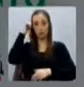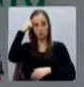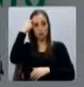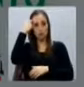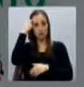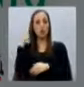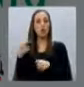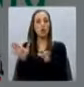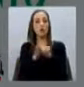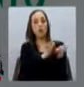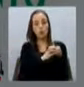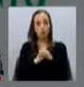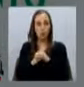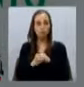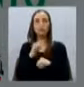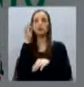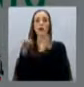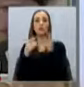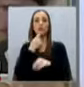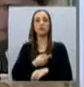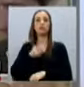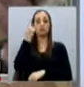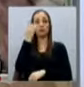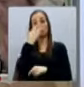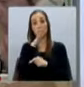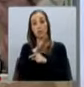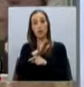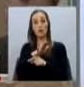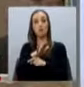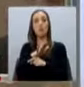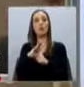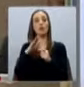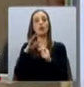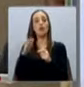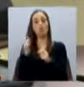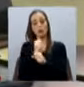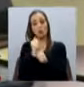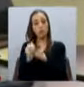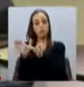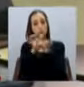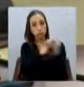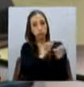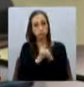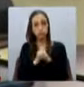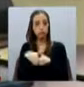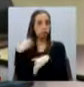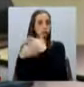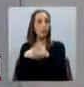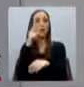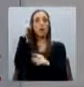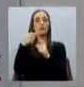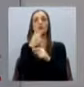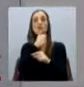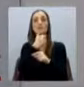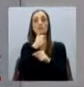vão avançar com várias iniciativas de caráter judicial nomeadamente com a Adesão a uma ação popular já encosto para que o ato de resolução seja anulado